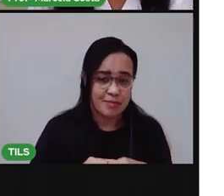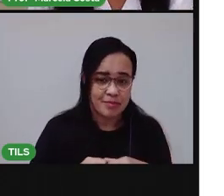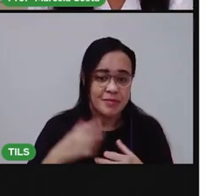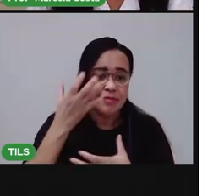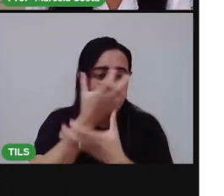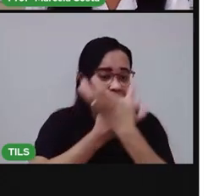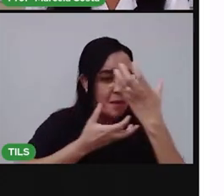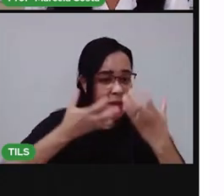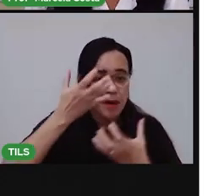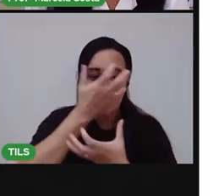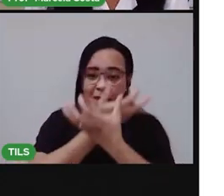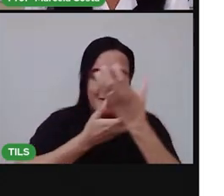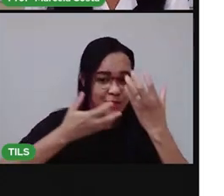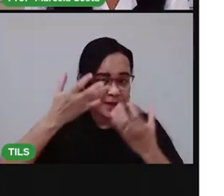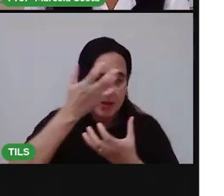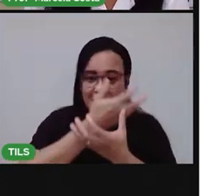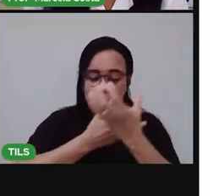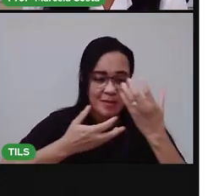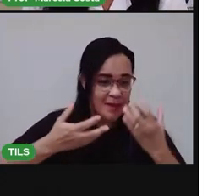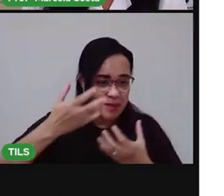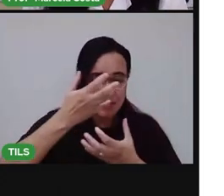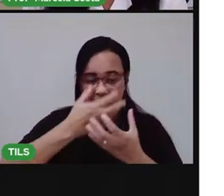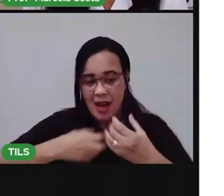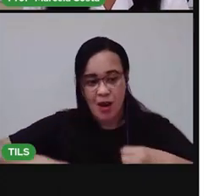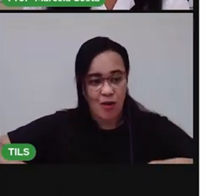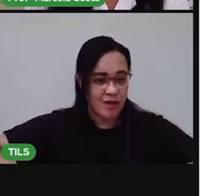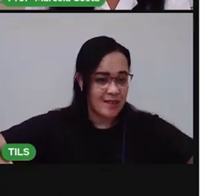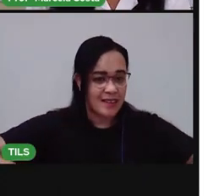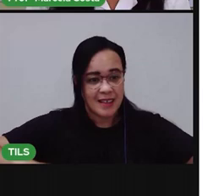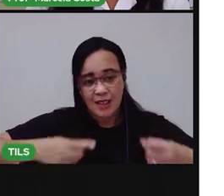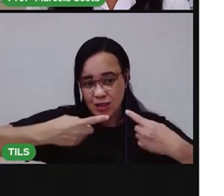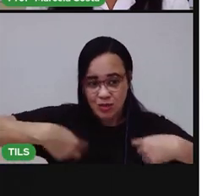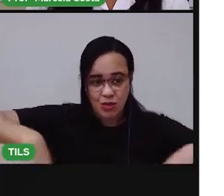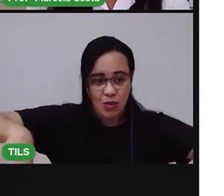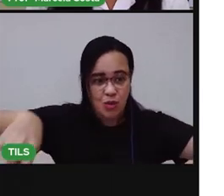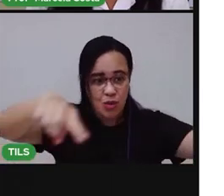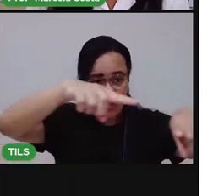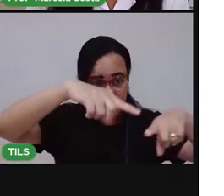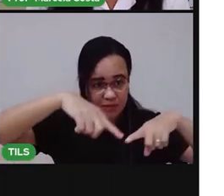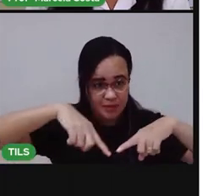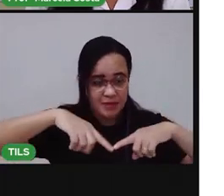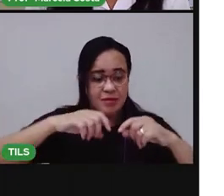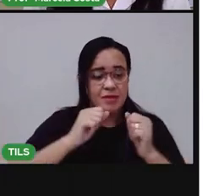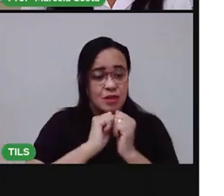Cantigas de roda, a ciranda.